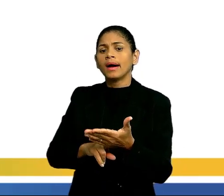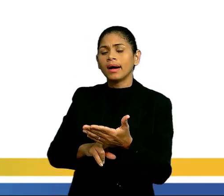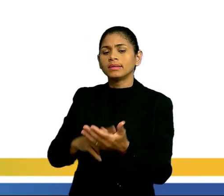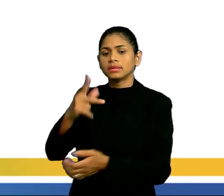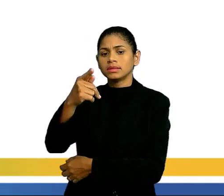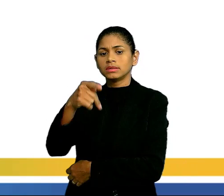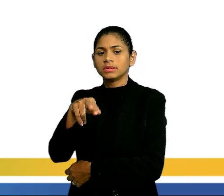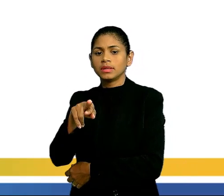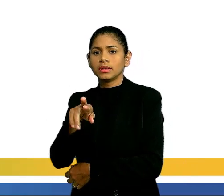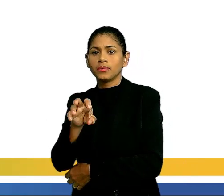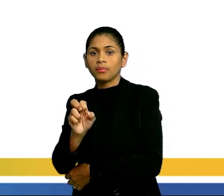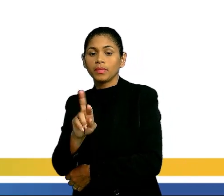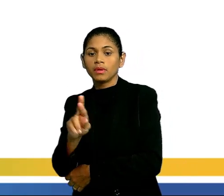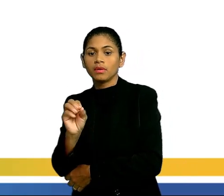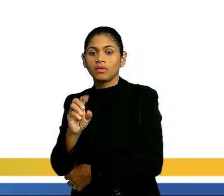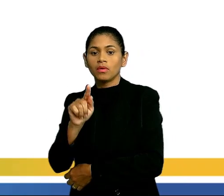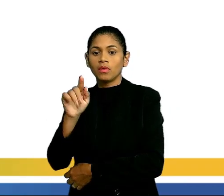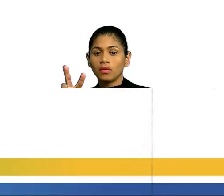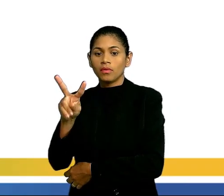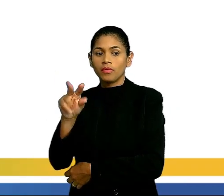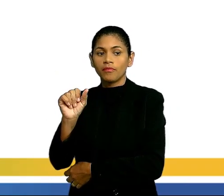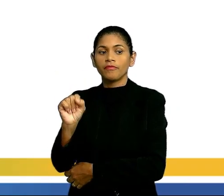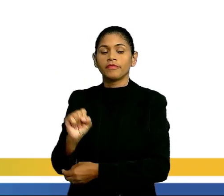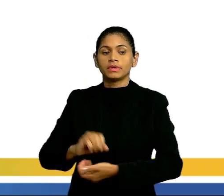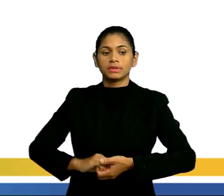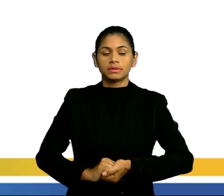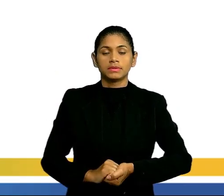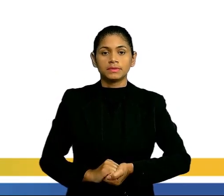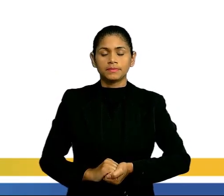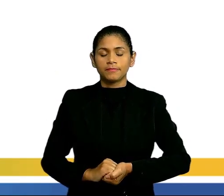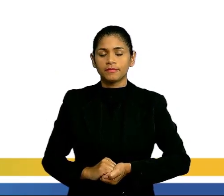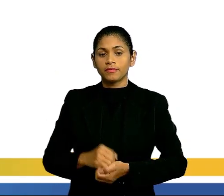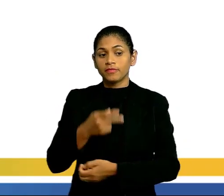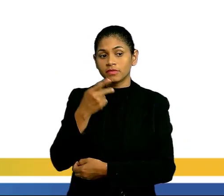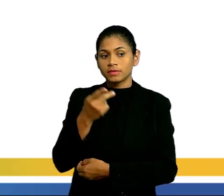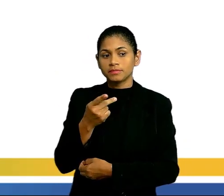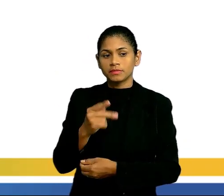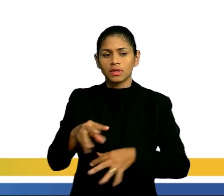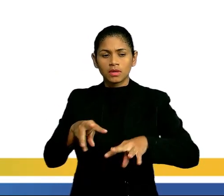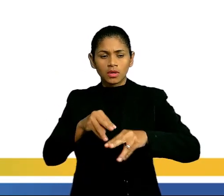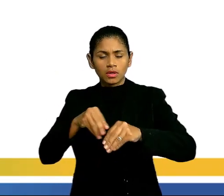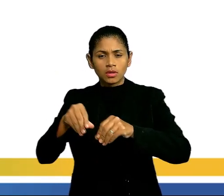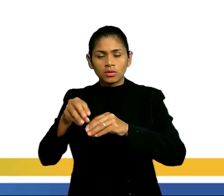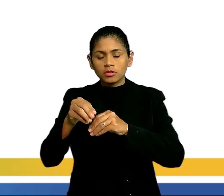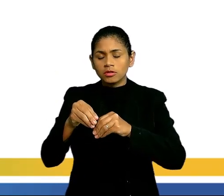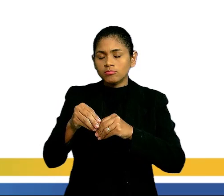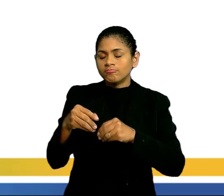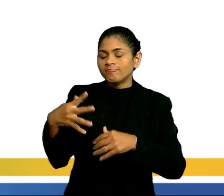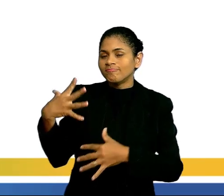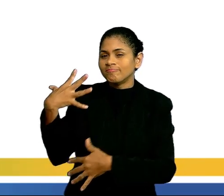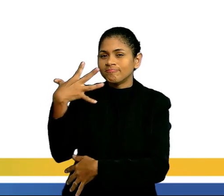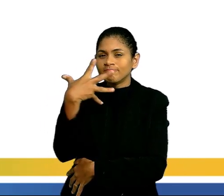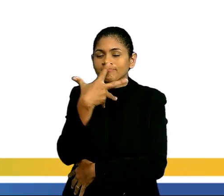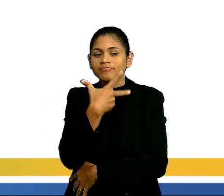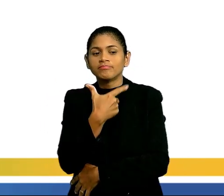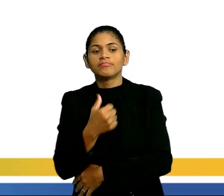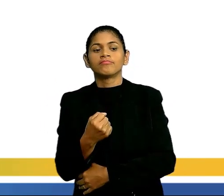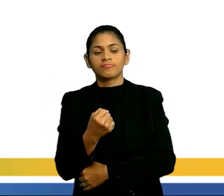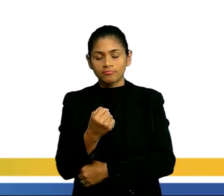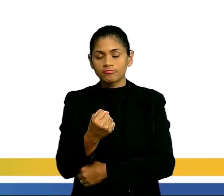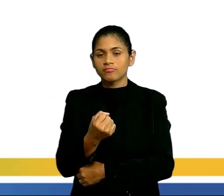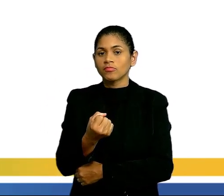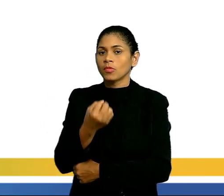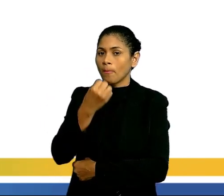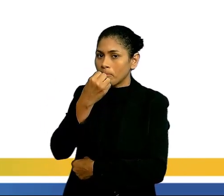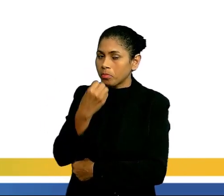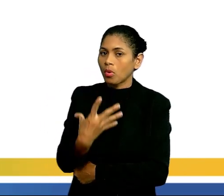eu já citei anteriormente na aula, pessoal. Diz assim: a terra é muito graciosa, tão fértil eu